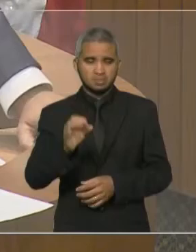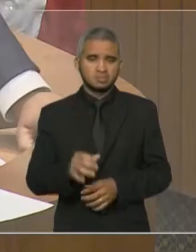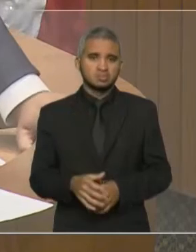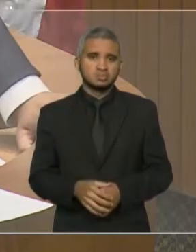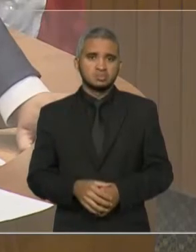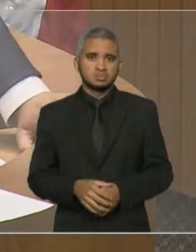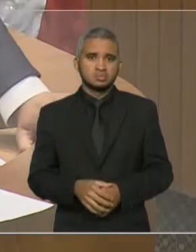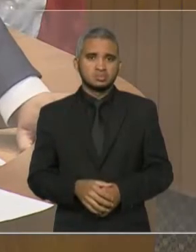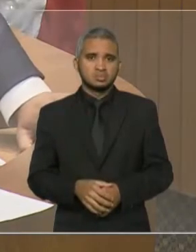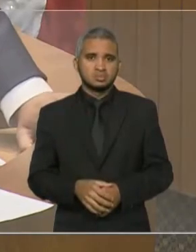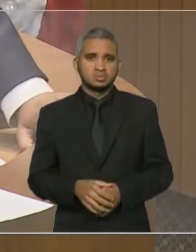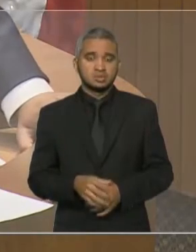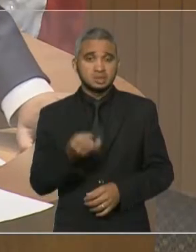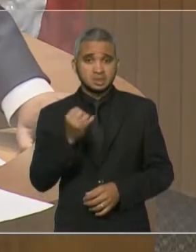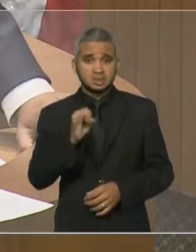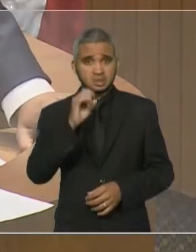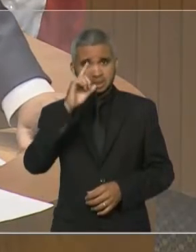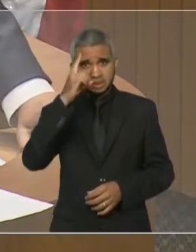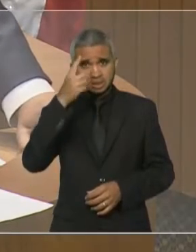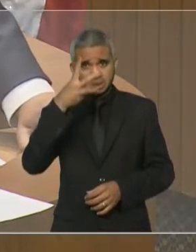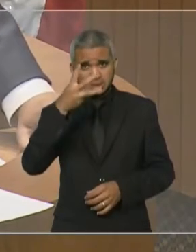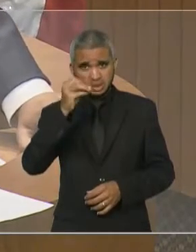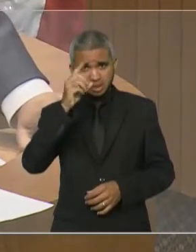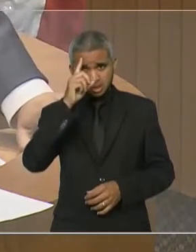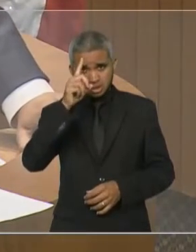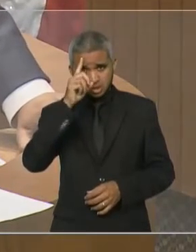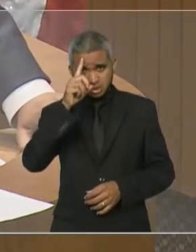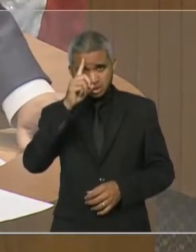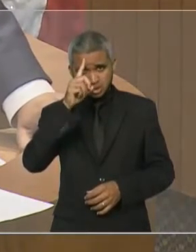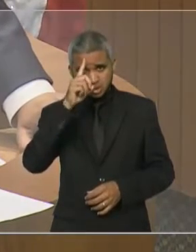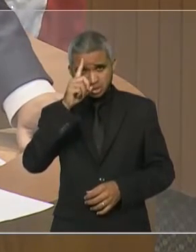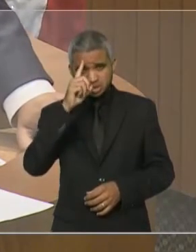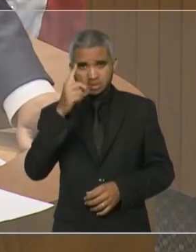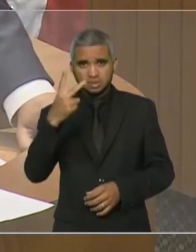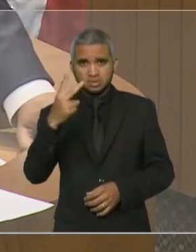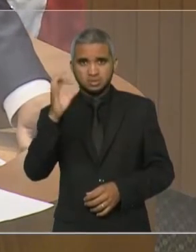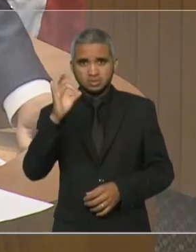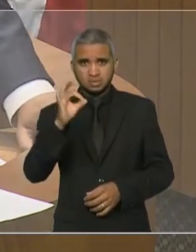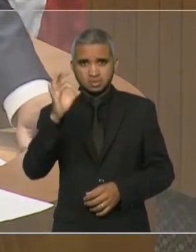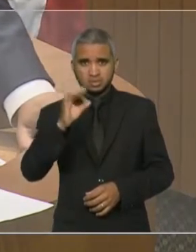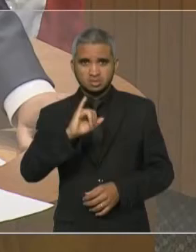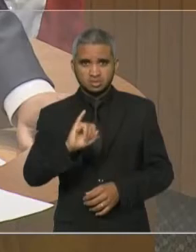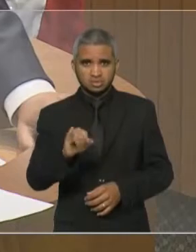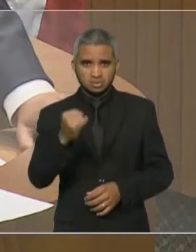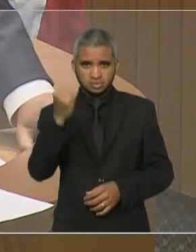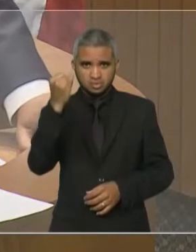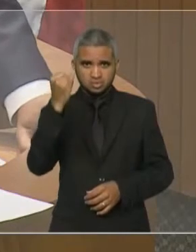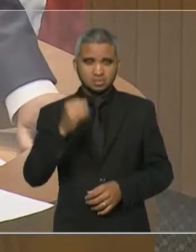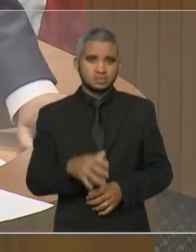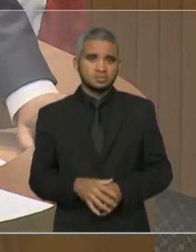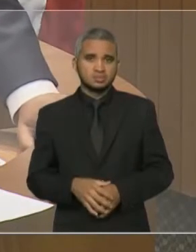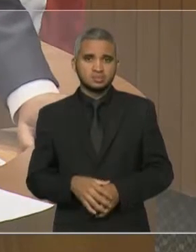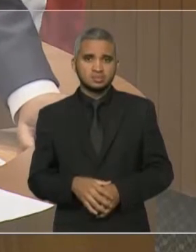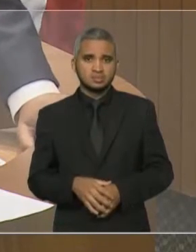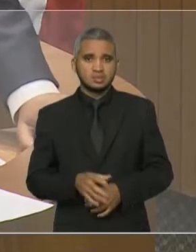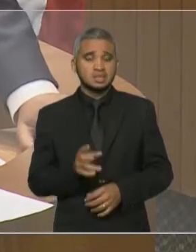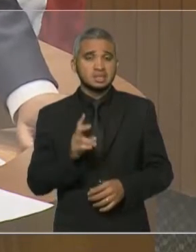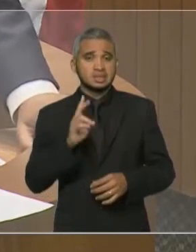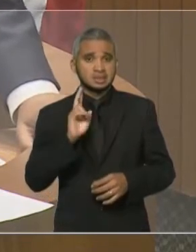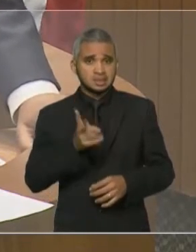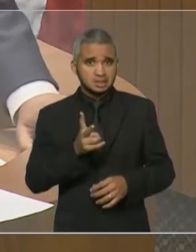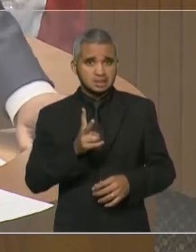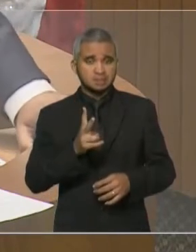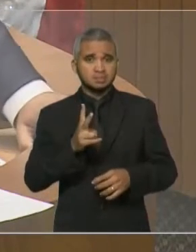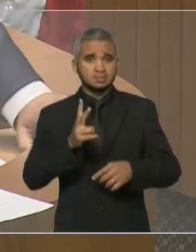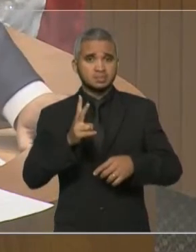de 30 dias de atraso, paga-se 2% de juro. E a cada 30 dias a